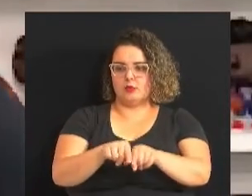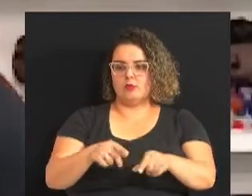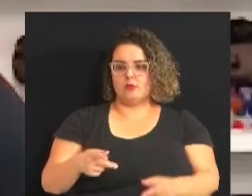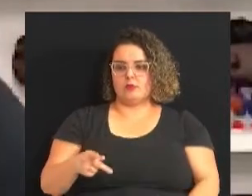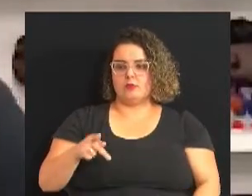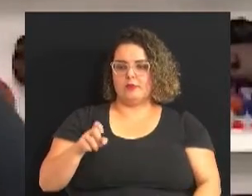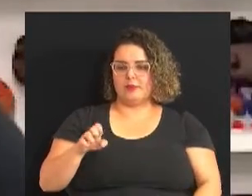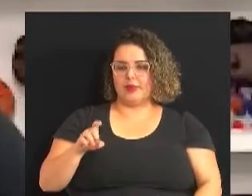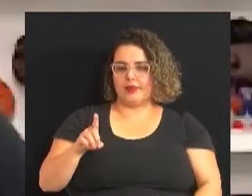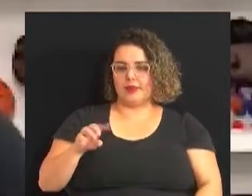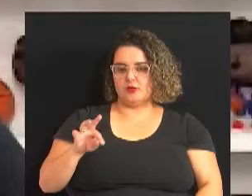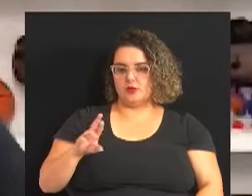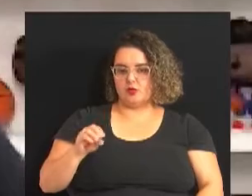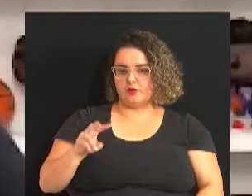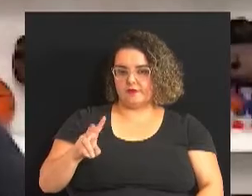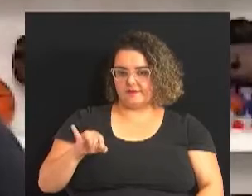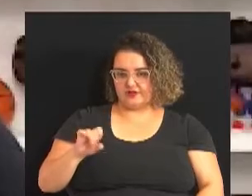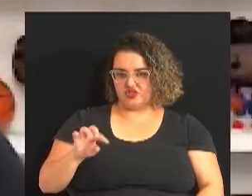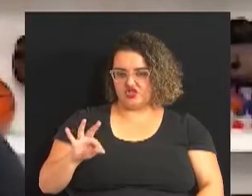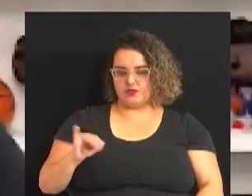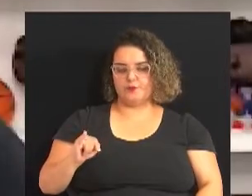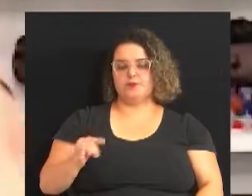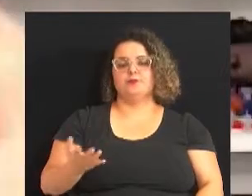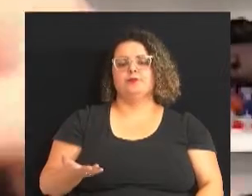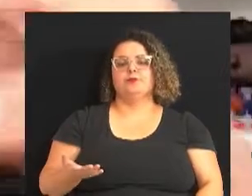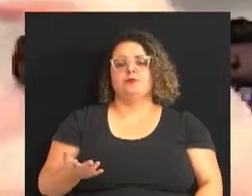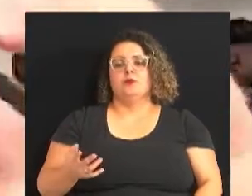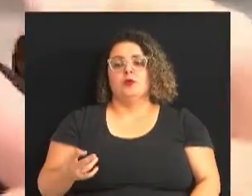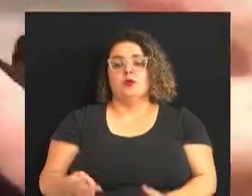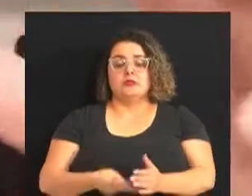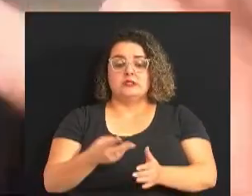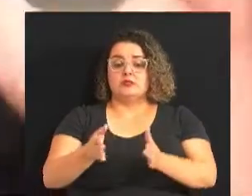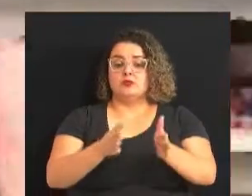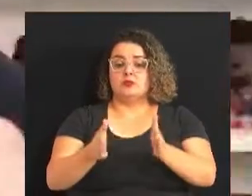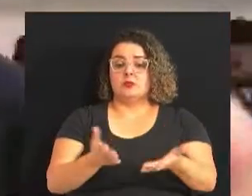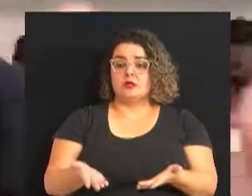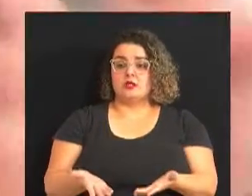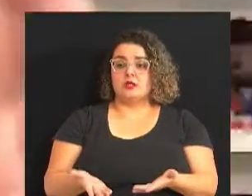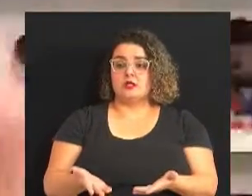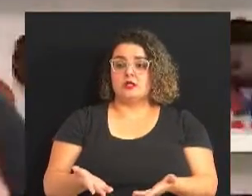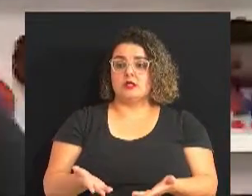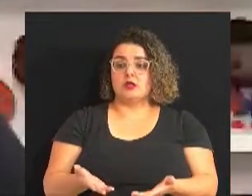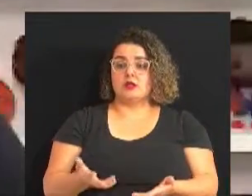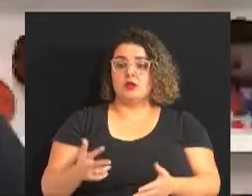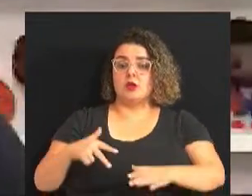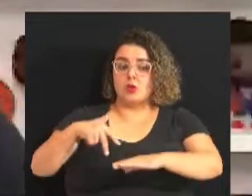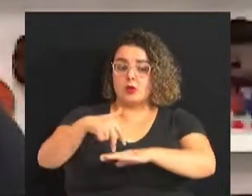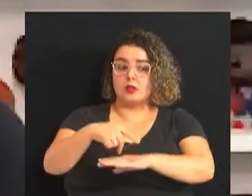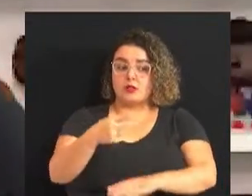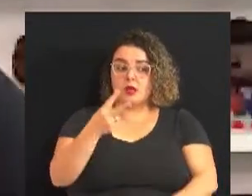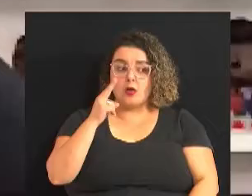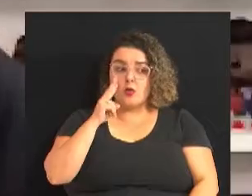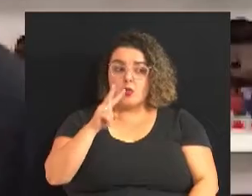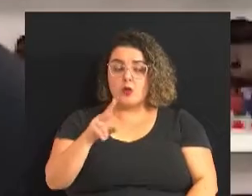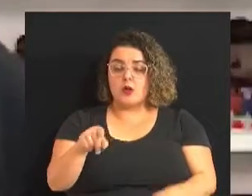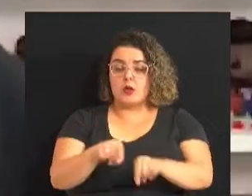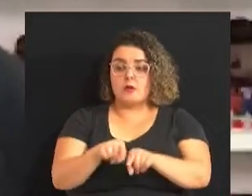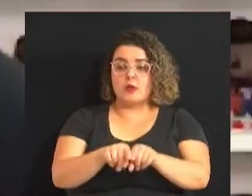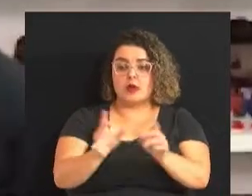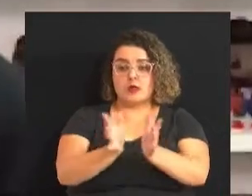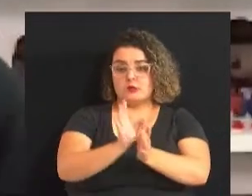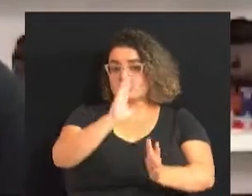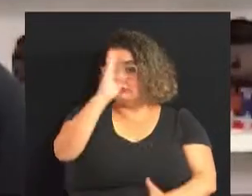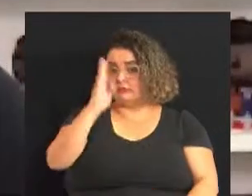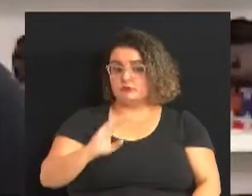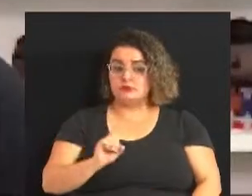o início de um novo comando na CBB, de que ele iria olhar também para a seleção brasileira, não somente